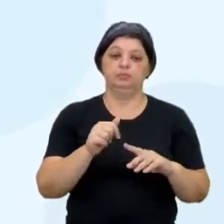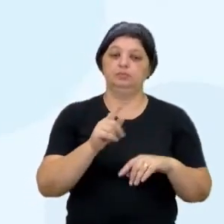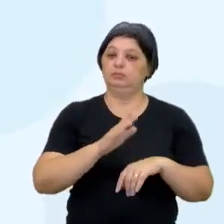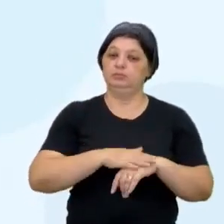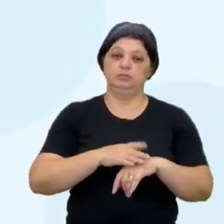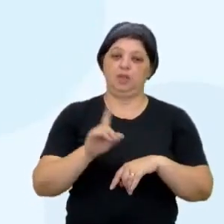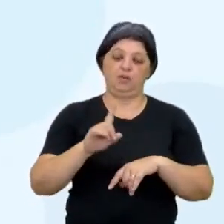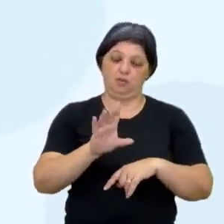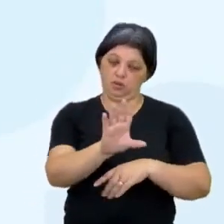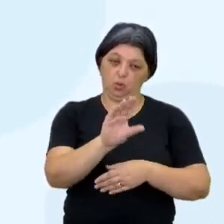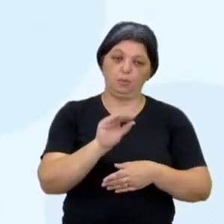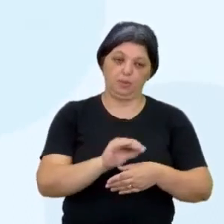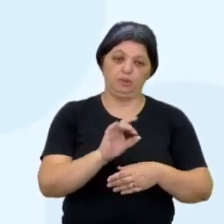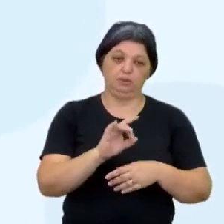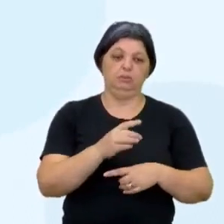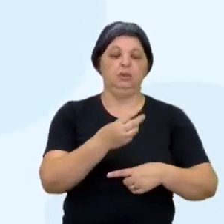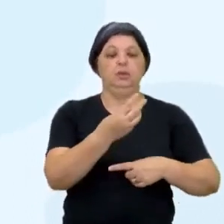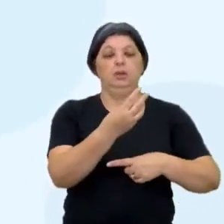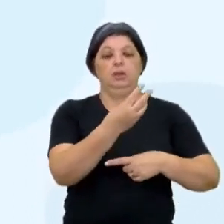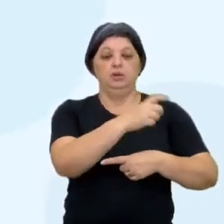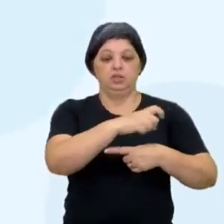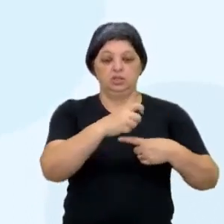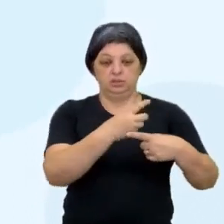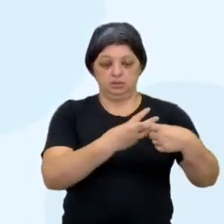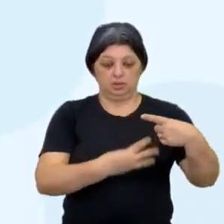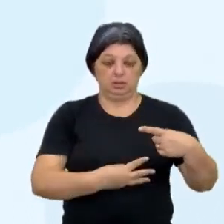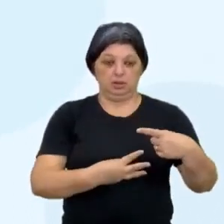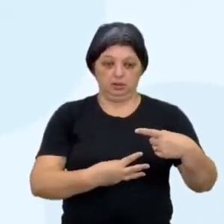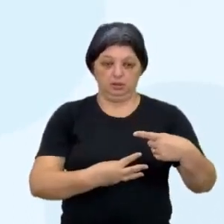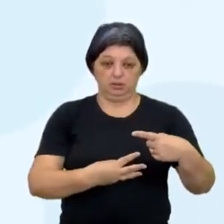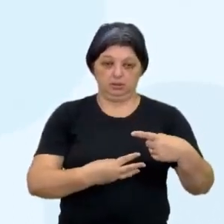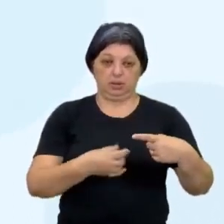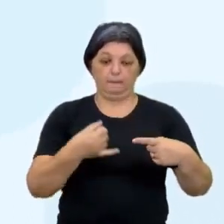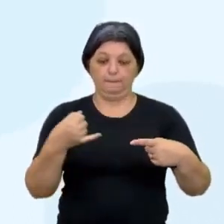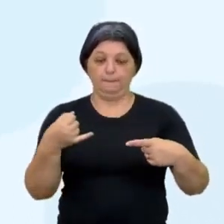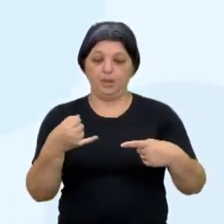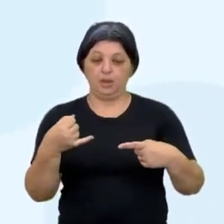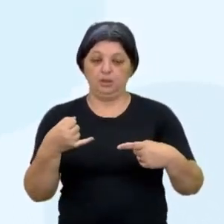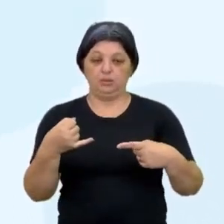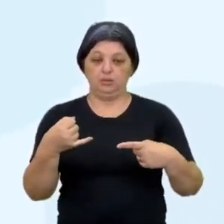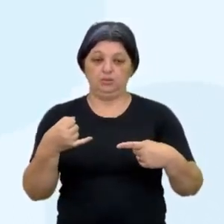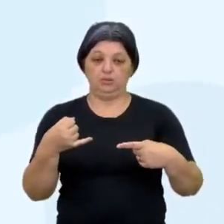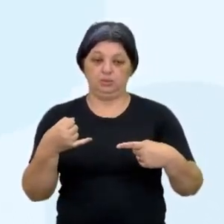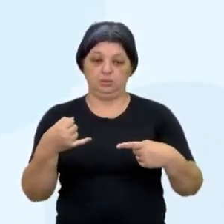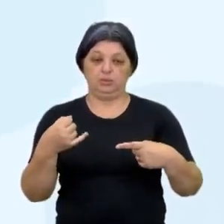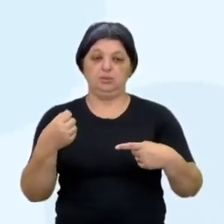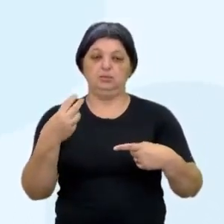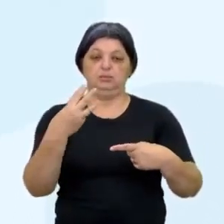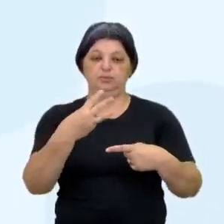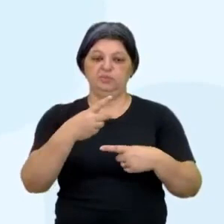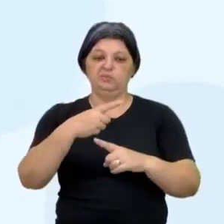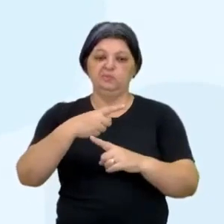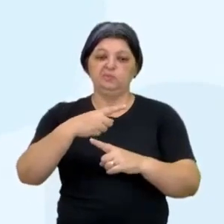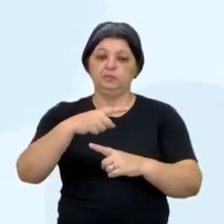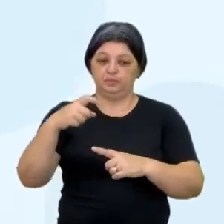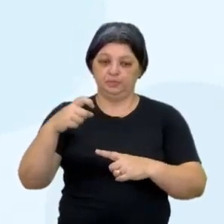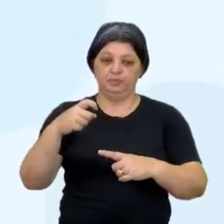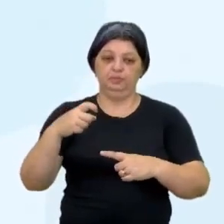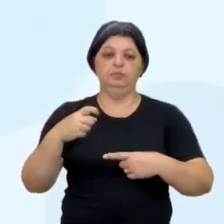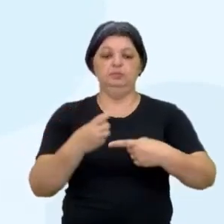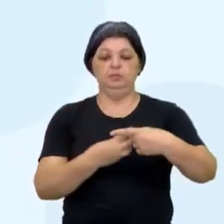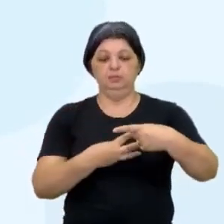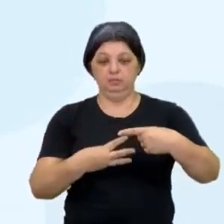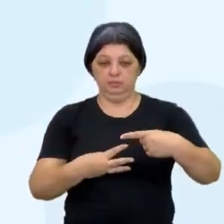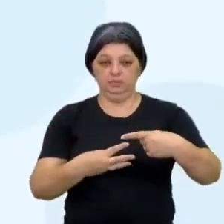mesmo? Ó, x sobre 3 desce, então vai ficar assim, ó. 3 vezes x, 3x, 1 vezes 3, 3.